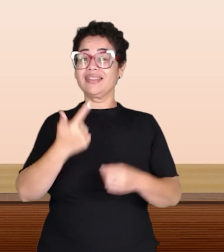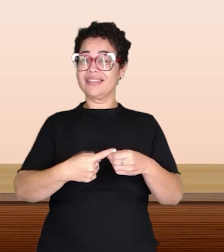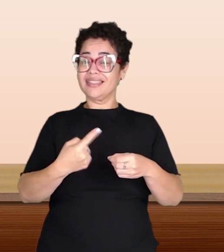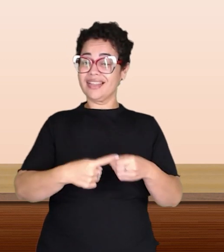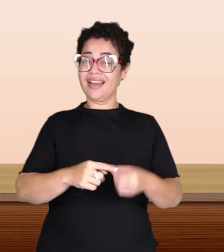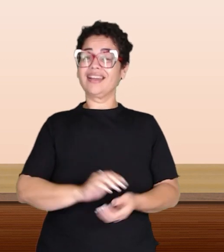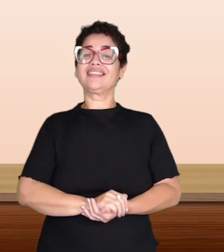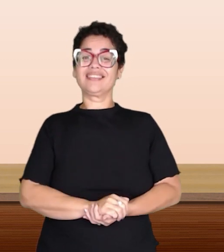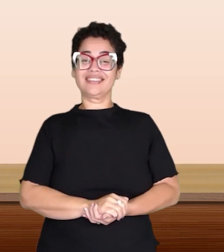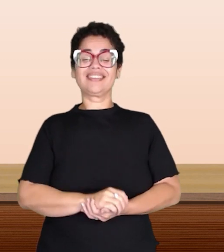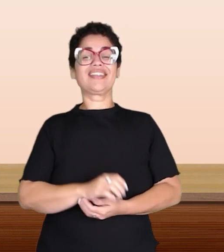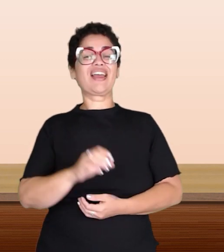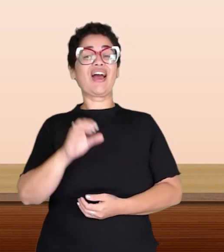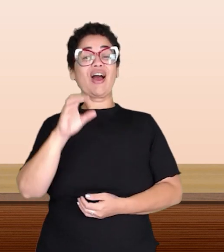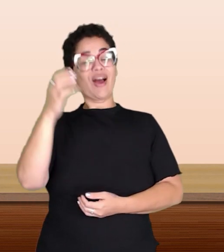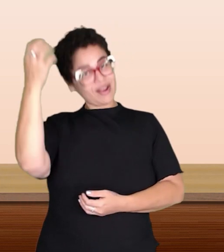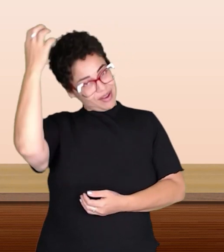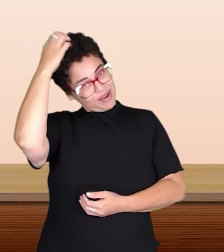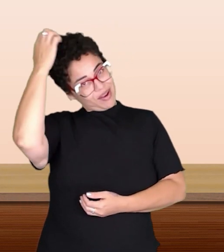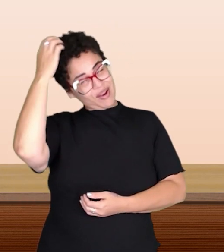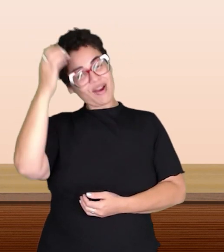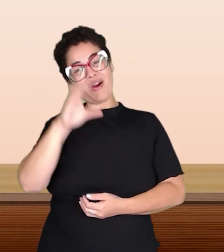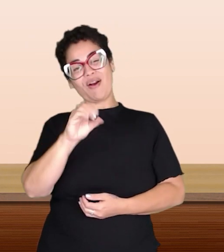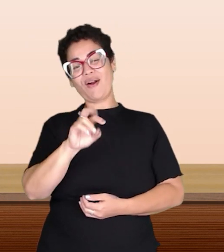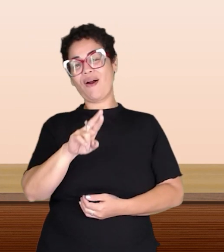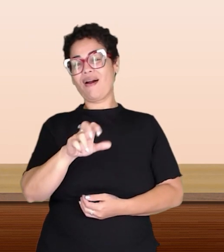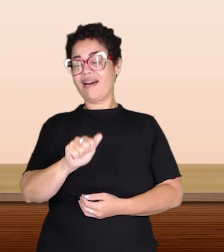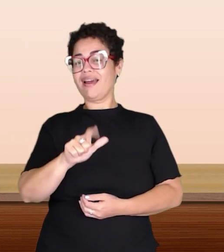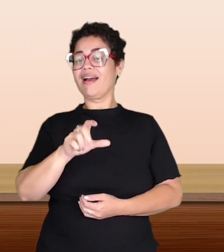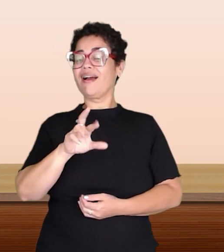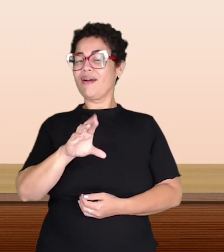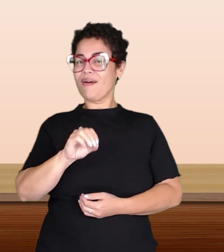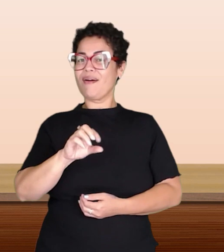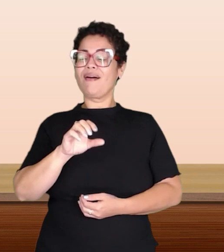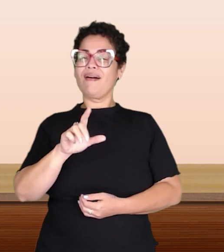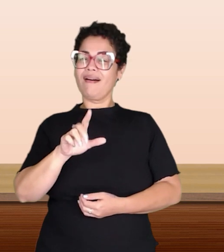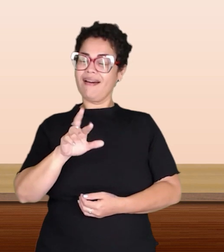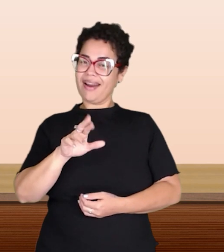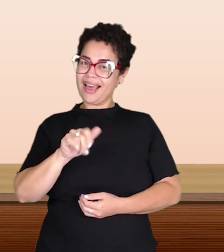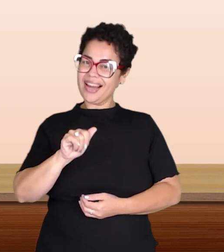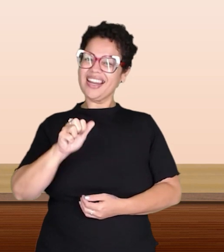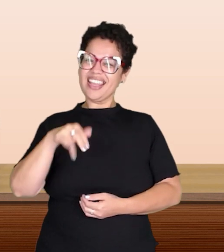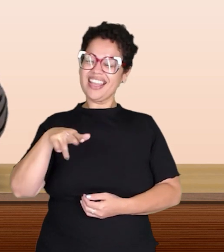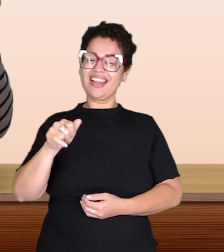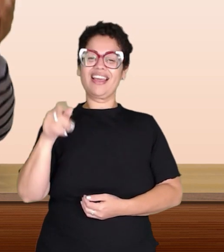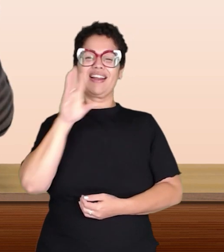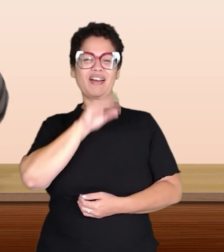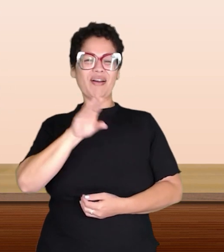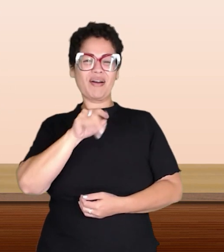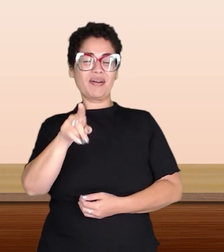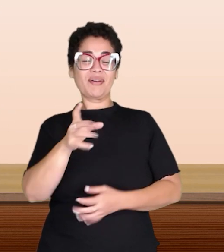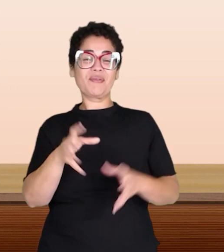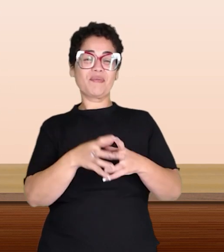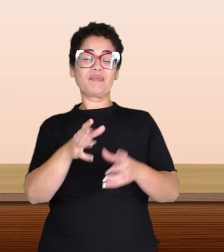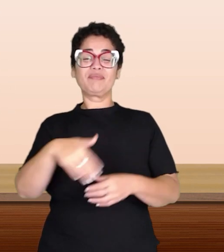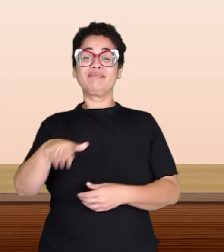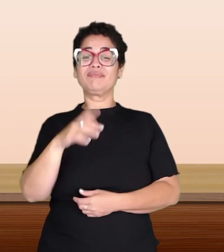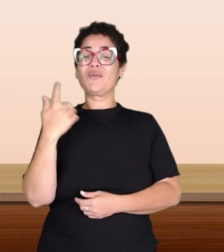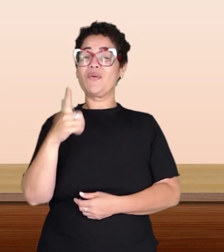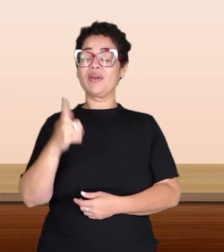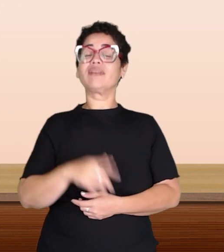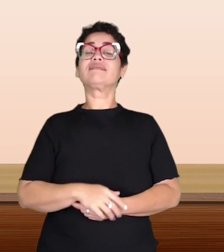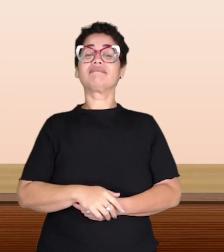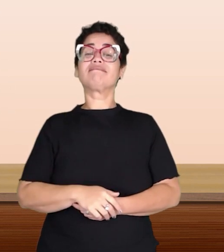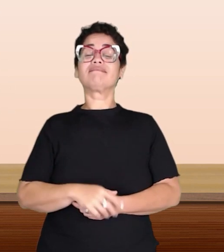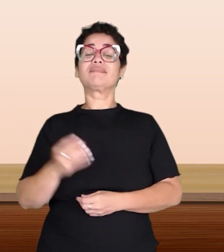a cidade de Cora Coralina isso mesmo Lívia e de lá ela falou para a gente sobre a oralidade do Povo Goiano